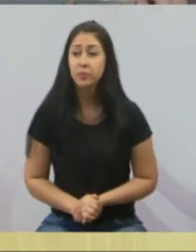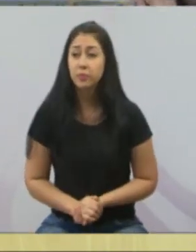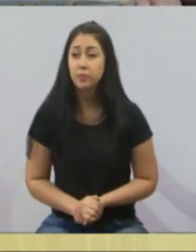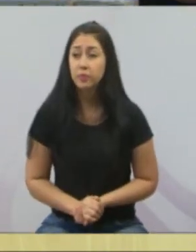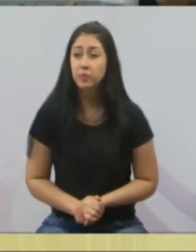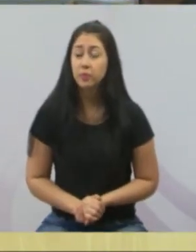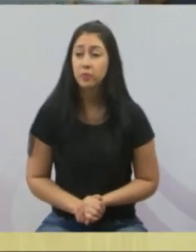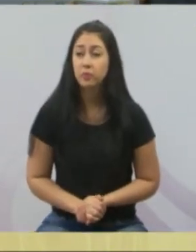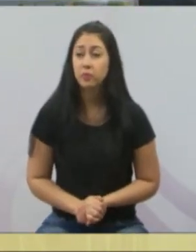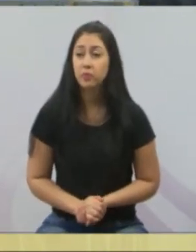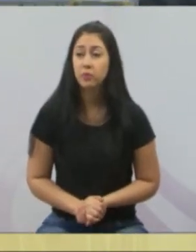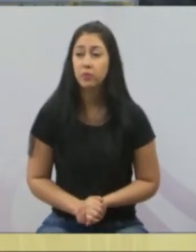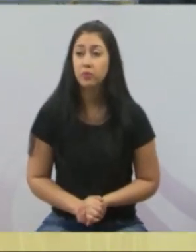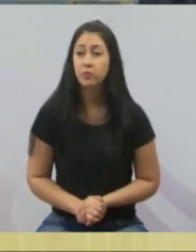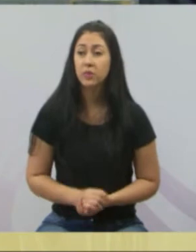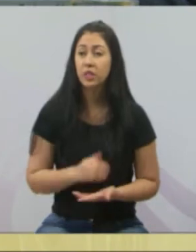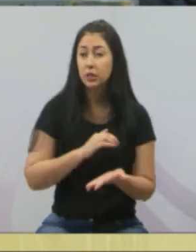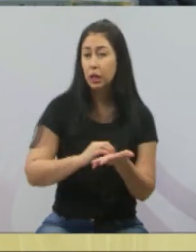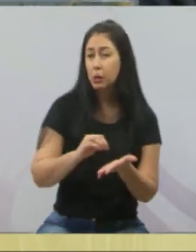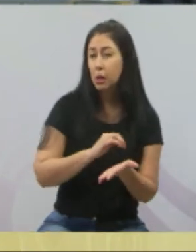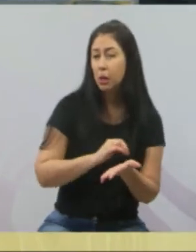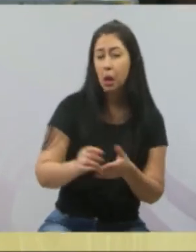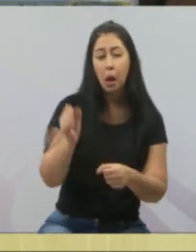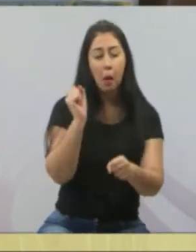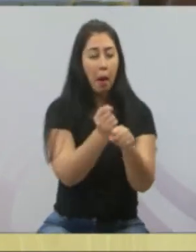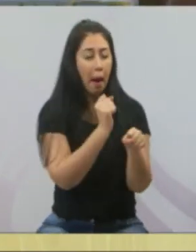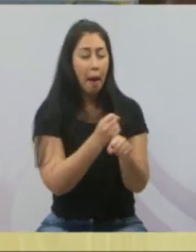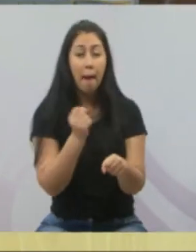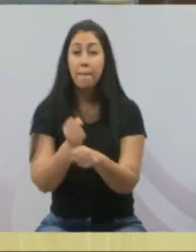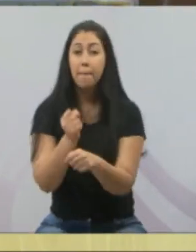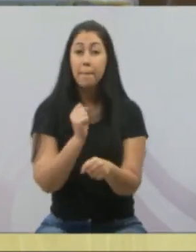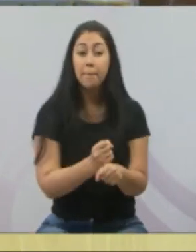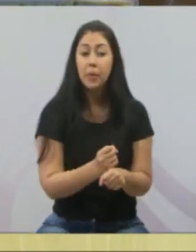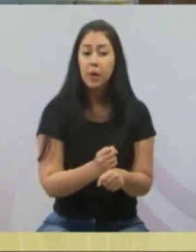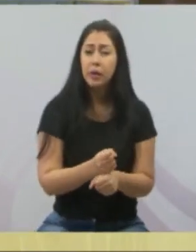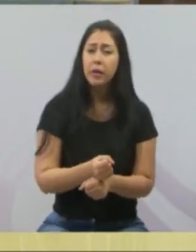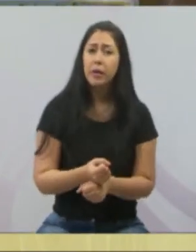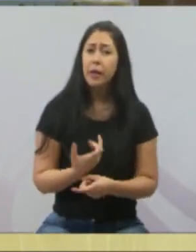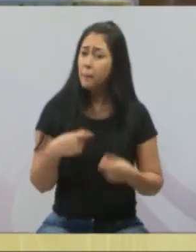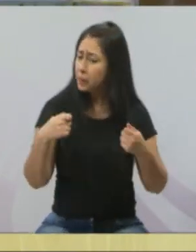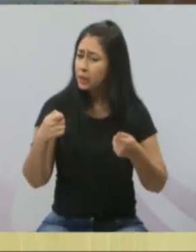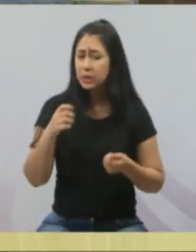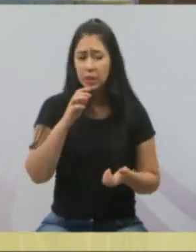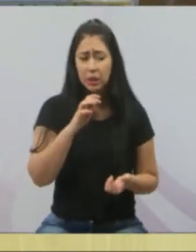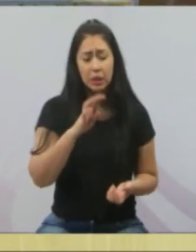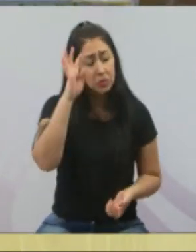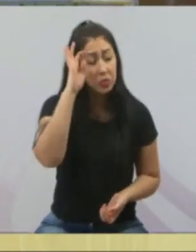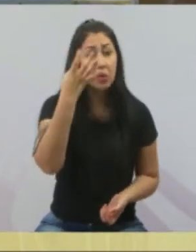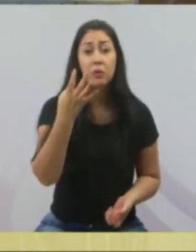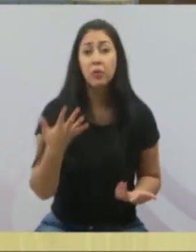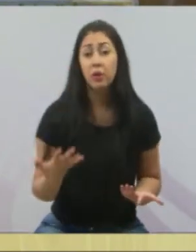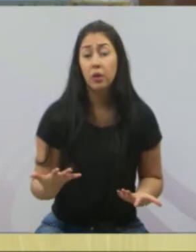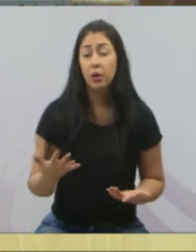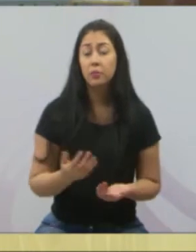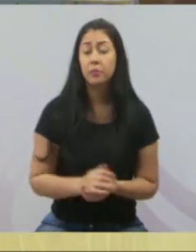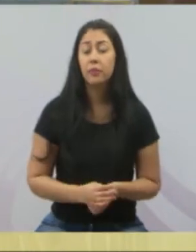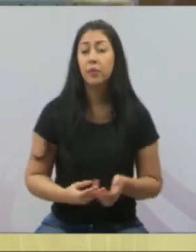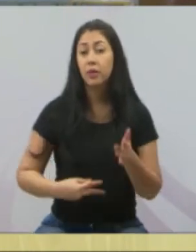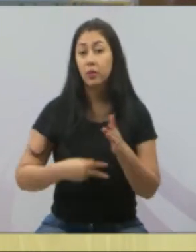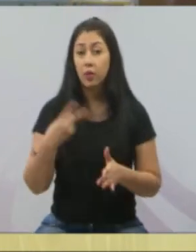realização de fumacê em nosso município, recebeu resposta negativa e a informação de que tal serviço não seria permitido. Considerando que na